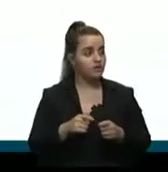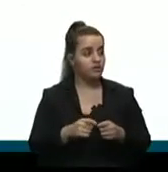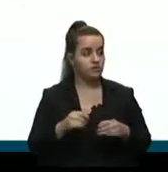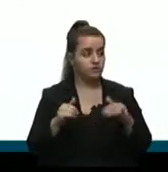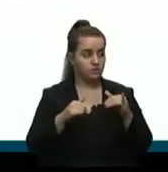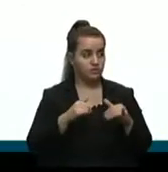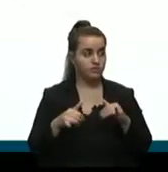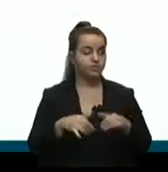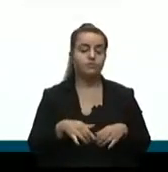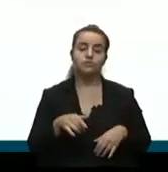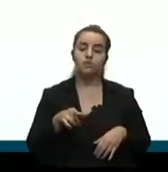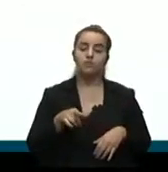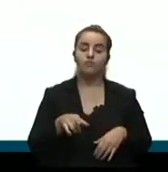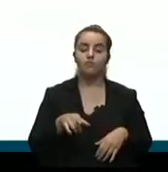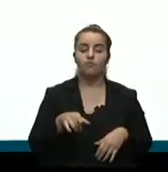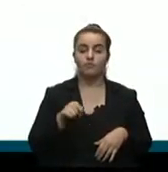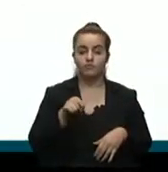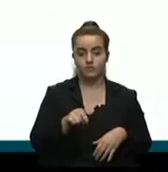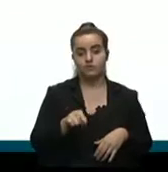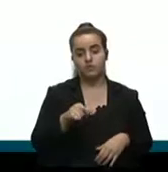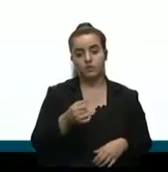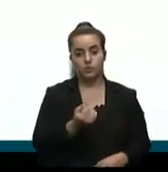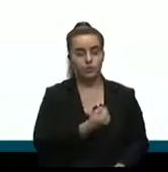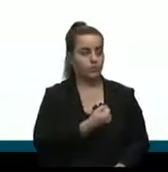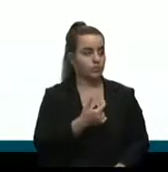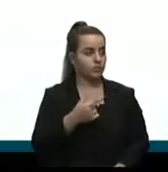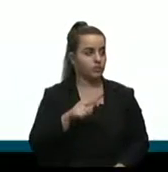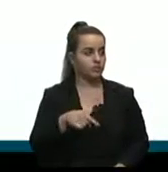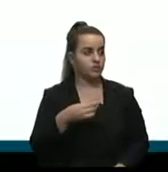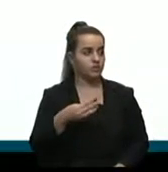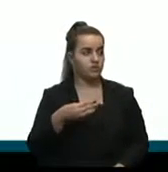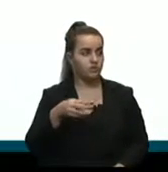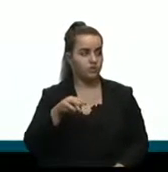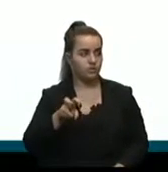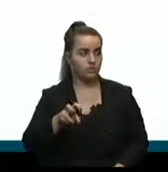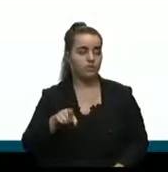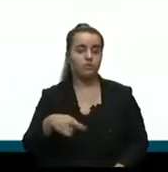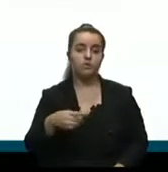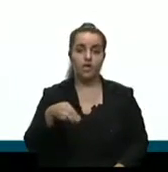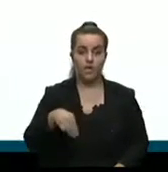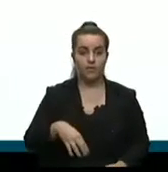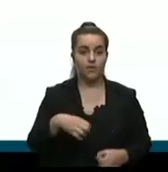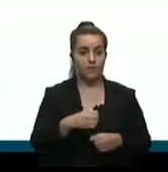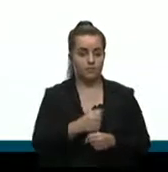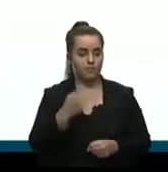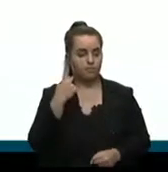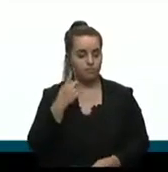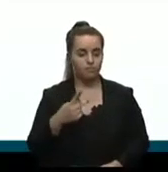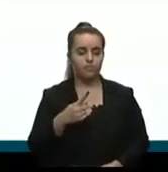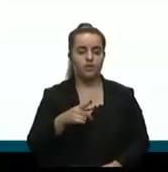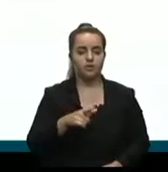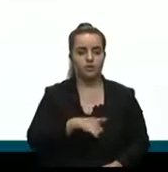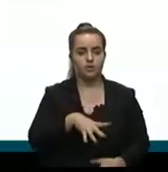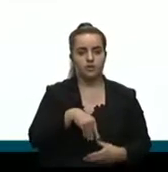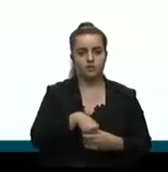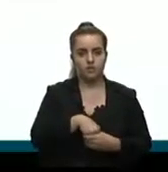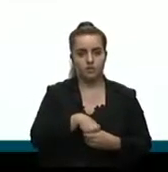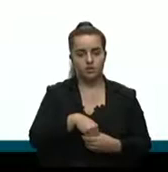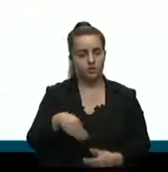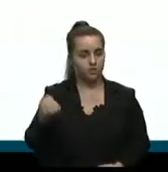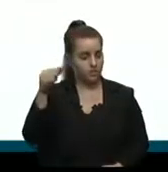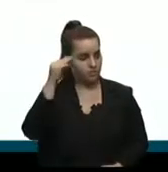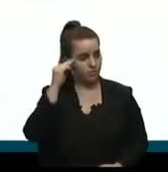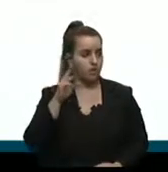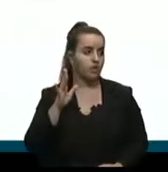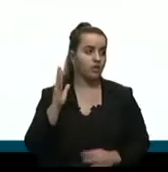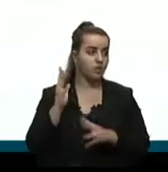exemplo. Você digita um número e depois M+, para registrar na memória. E segue esse processo até inserir todos